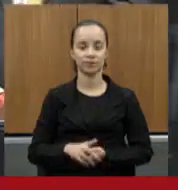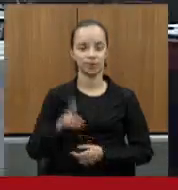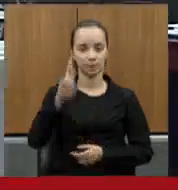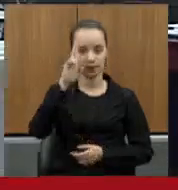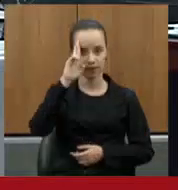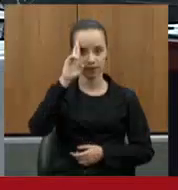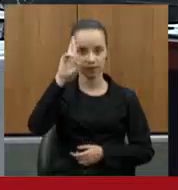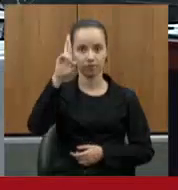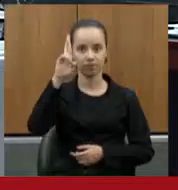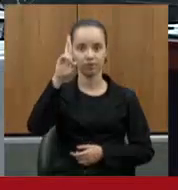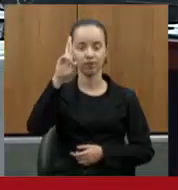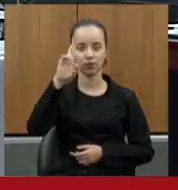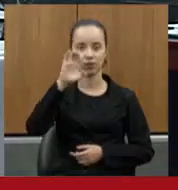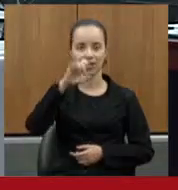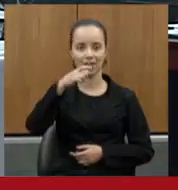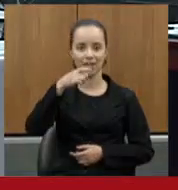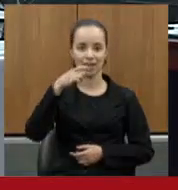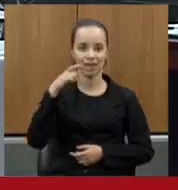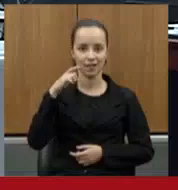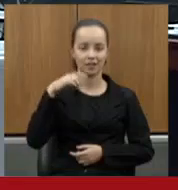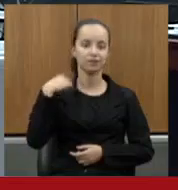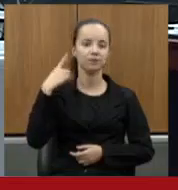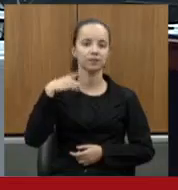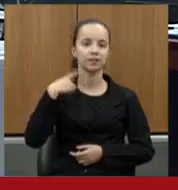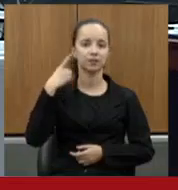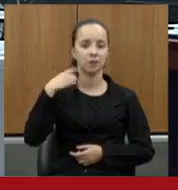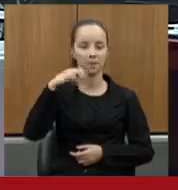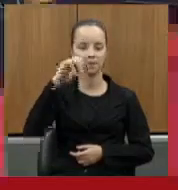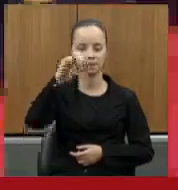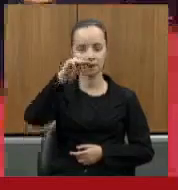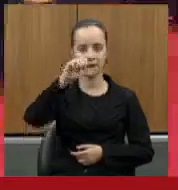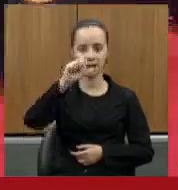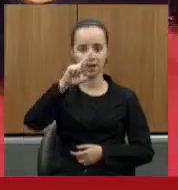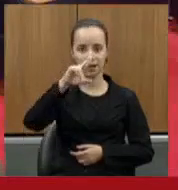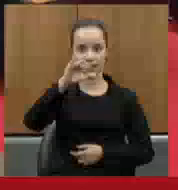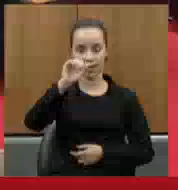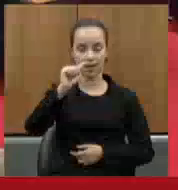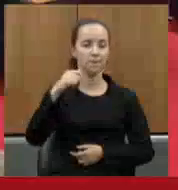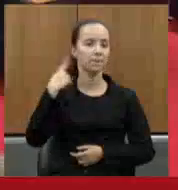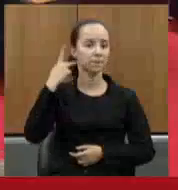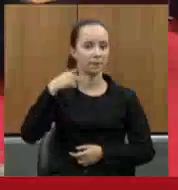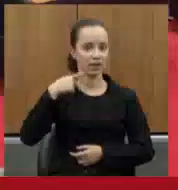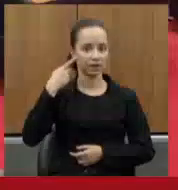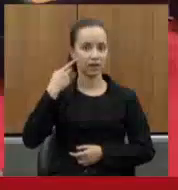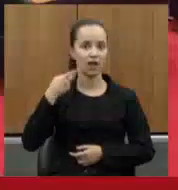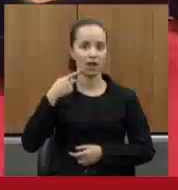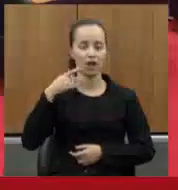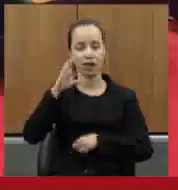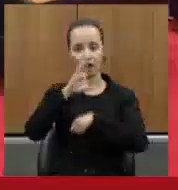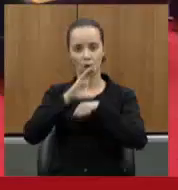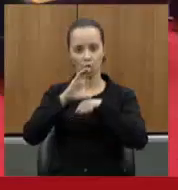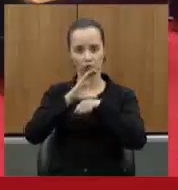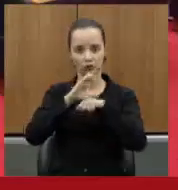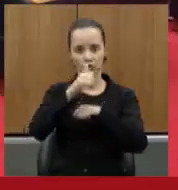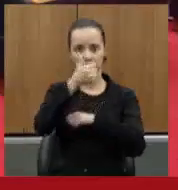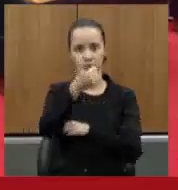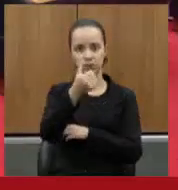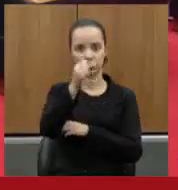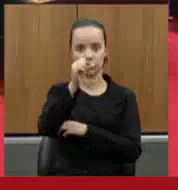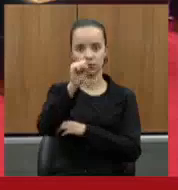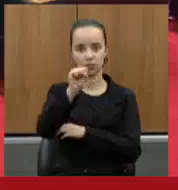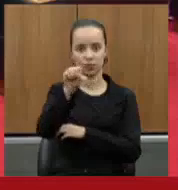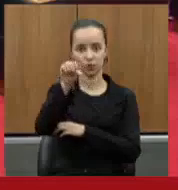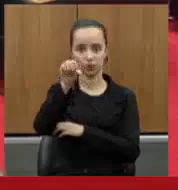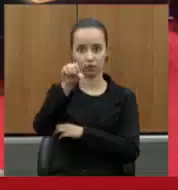Excelentíssima senhora ex-deputada Maria Elvira Salles Ferreira, parlamentar da Constituinte Estadual de